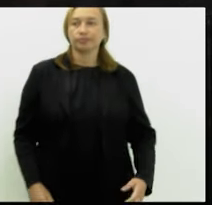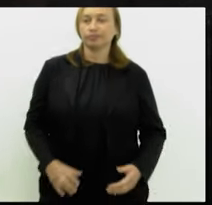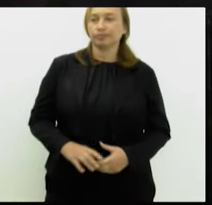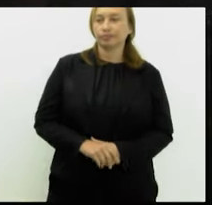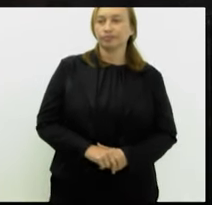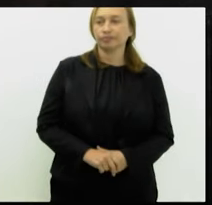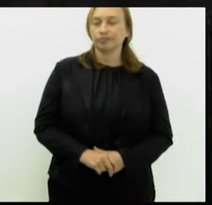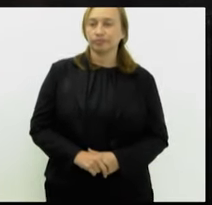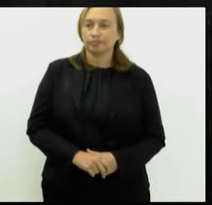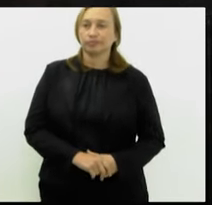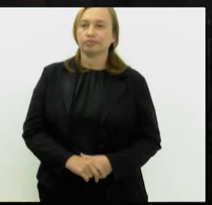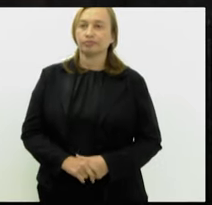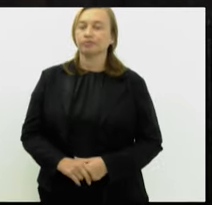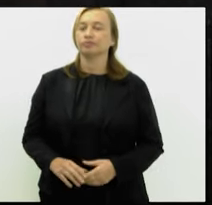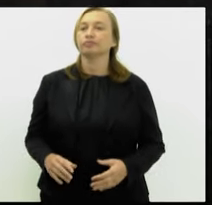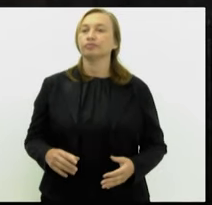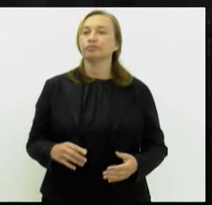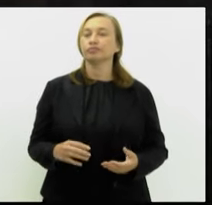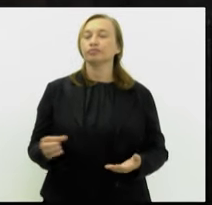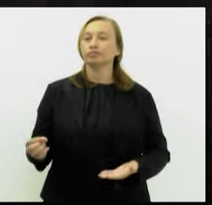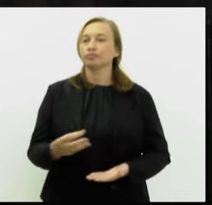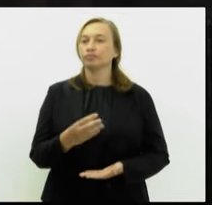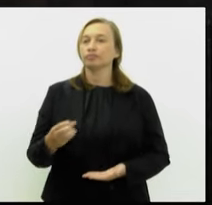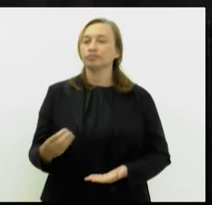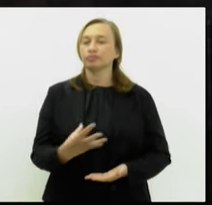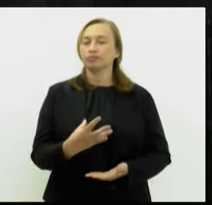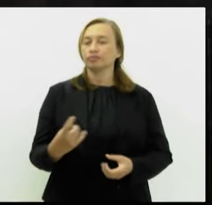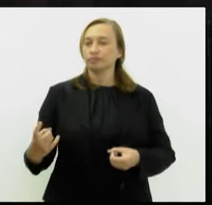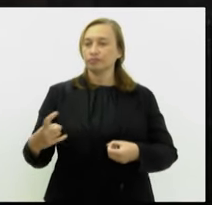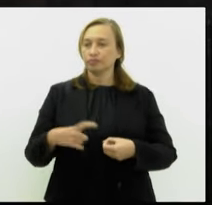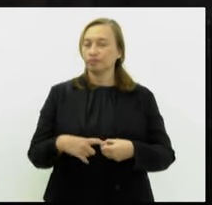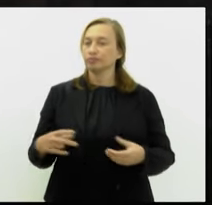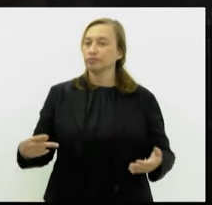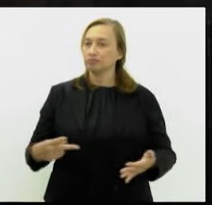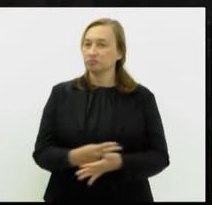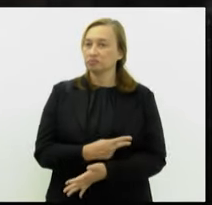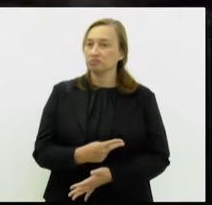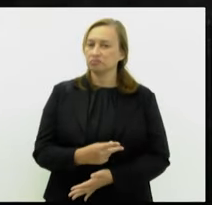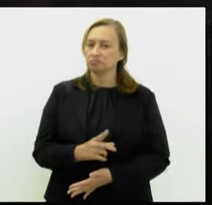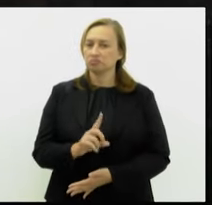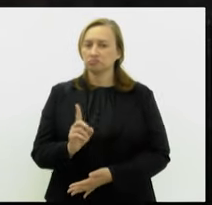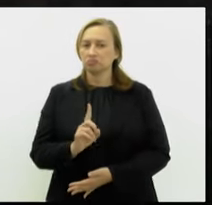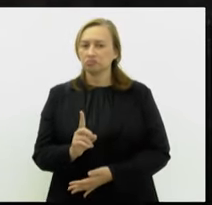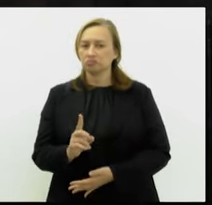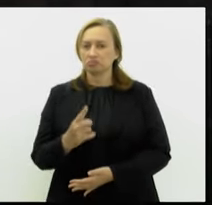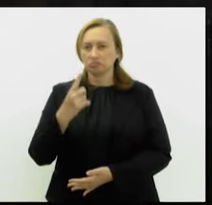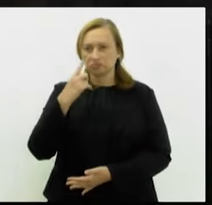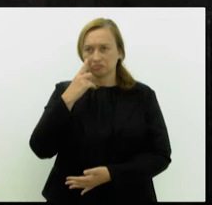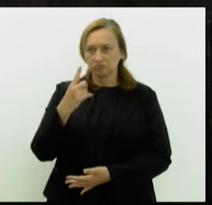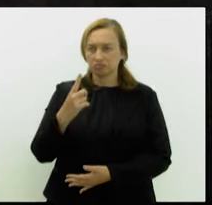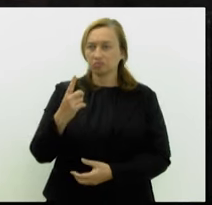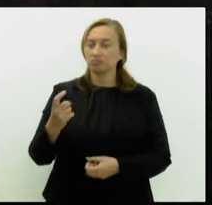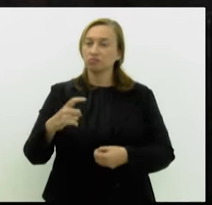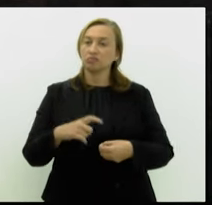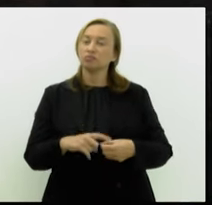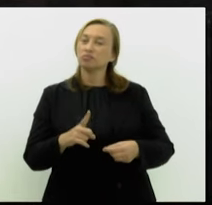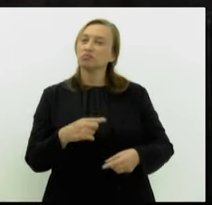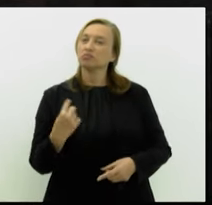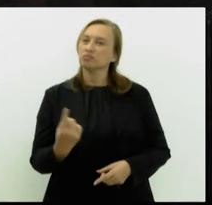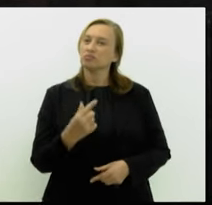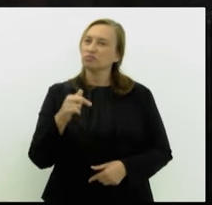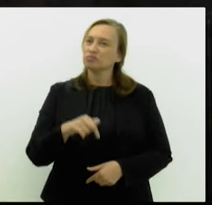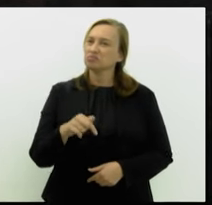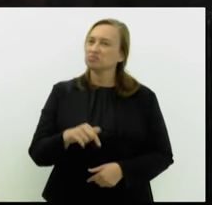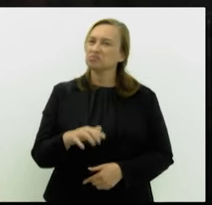convênios aconteceram e nós não tínhamos internalizado esses convênios, nós ficamos aqui num